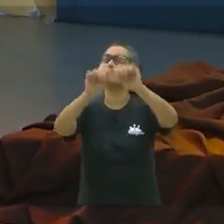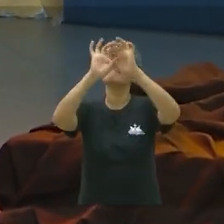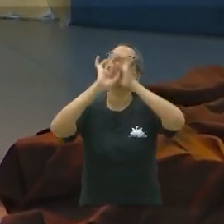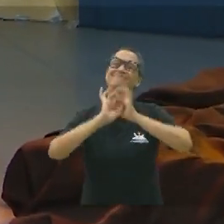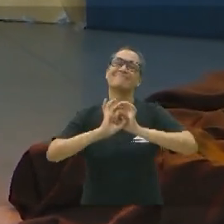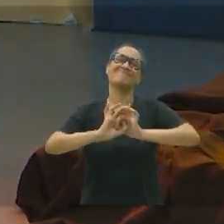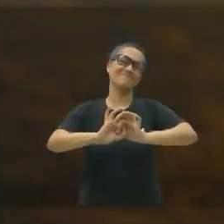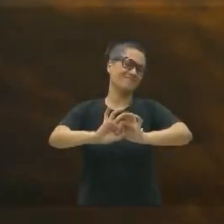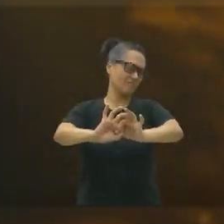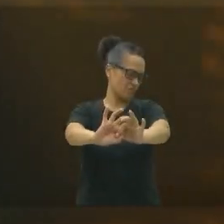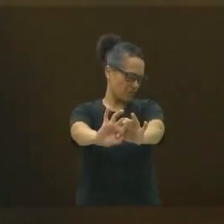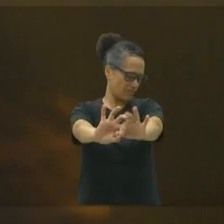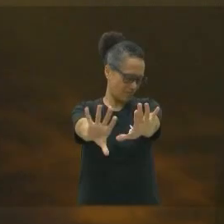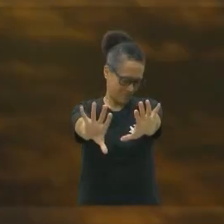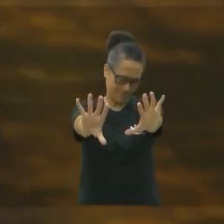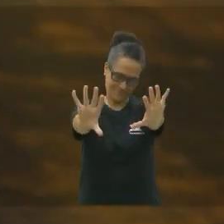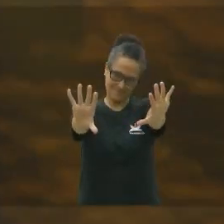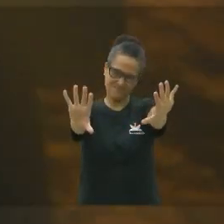livre, hoje livre sou.